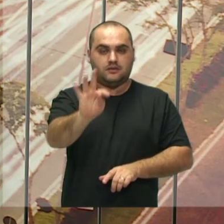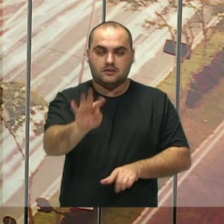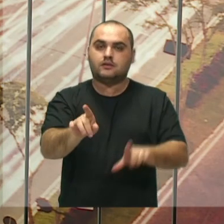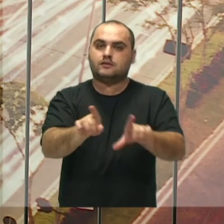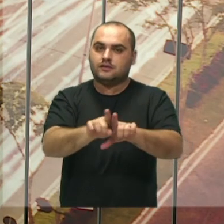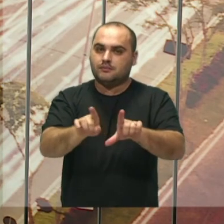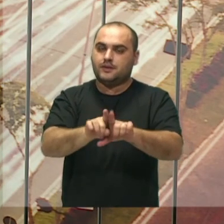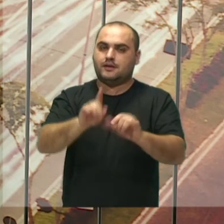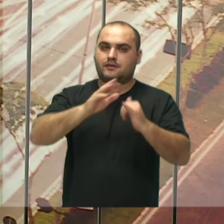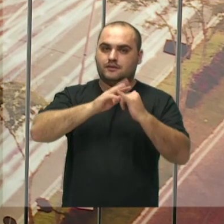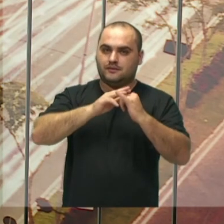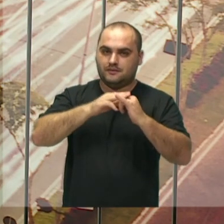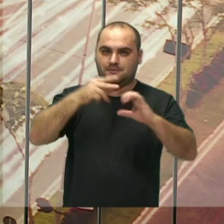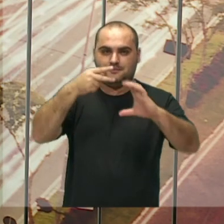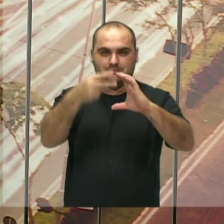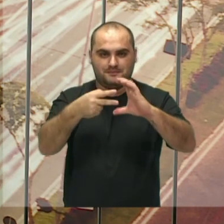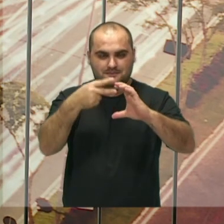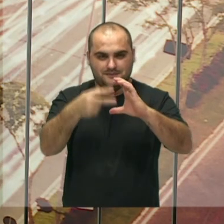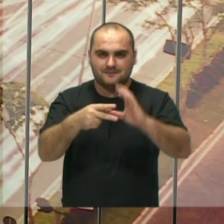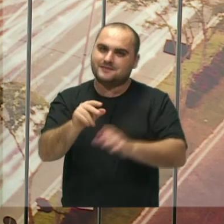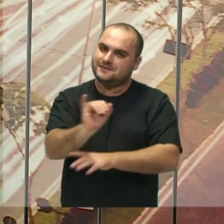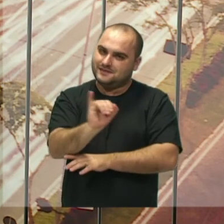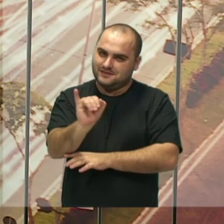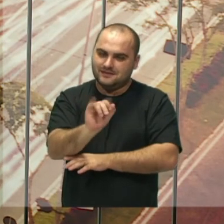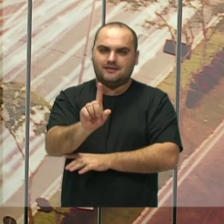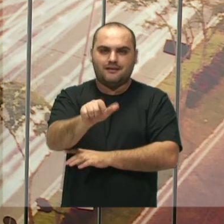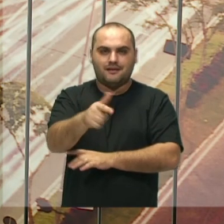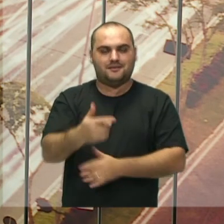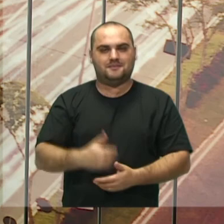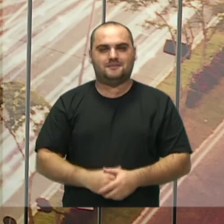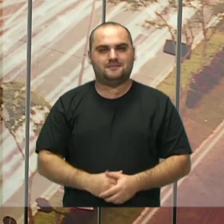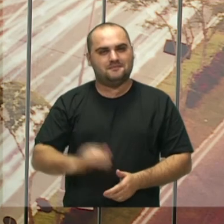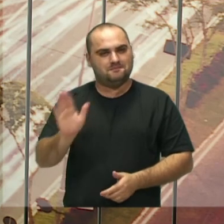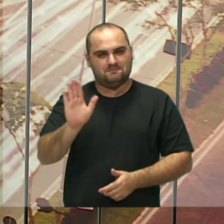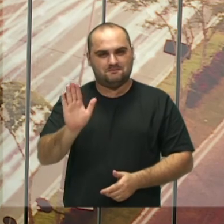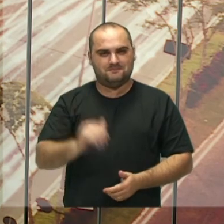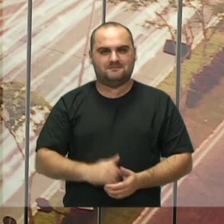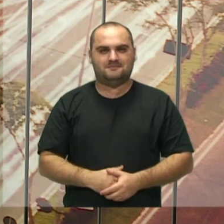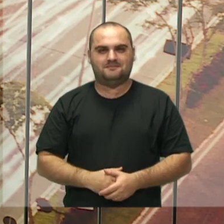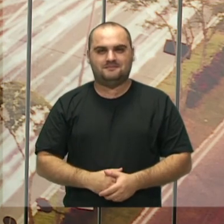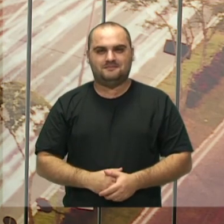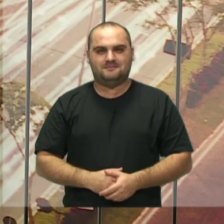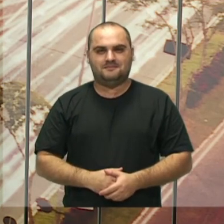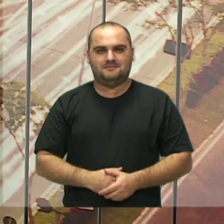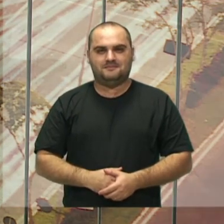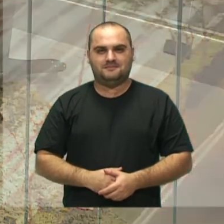fica disponível no canal do YouTube da Câmara de Vereadores de Itajaí. Até a próxima!